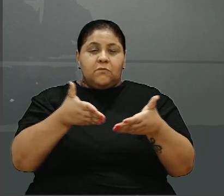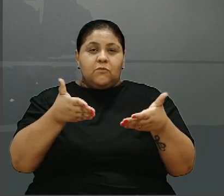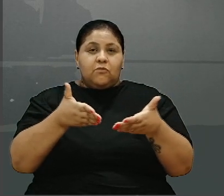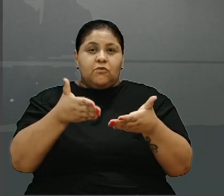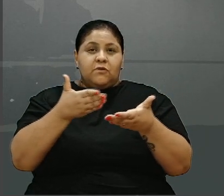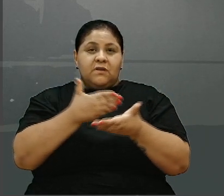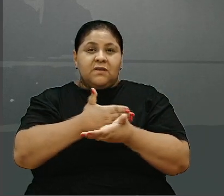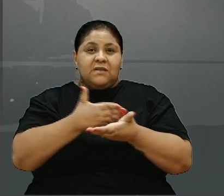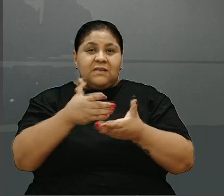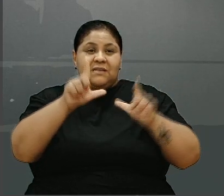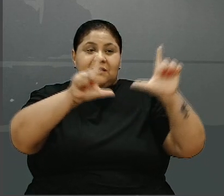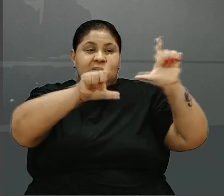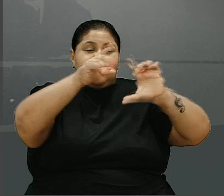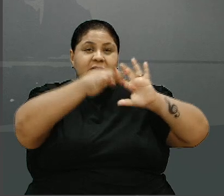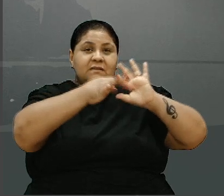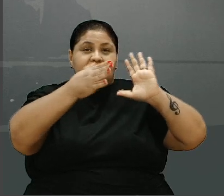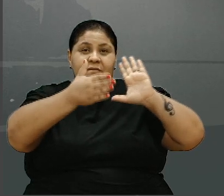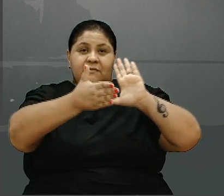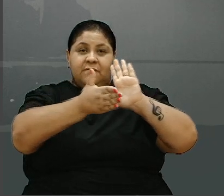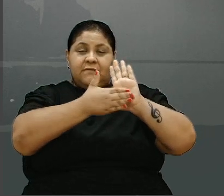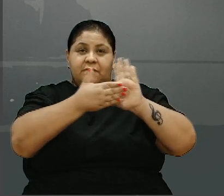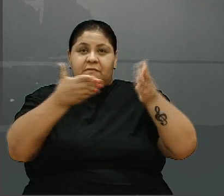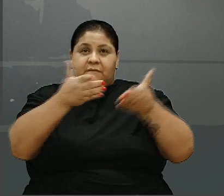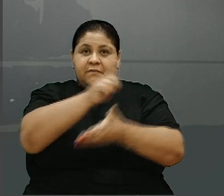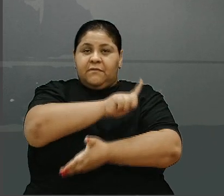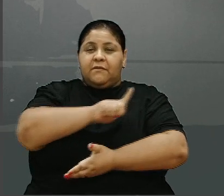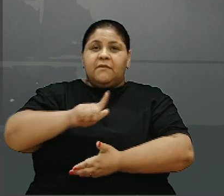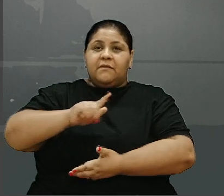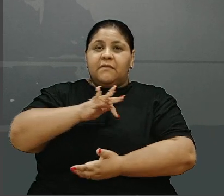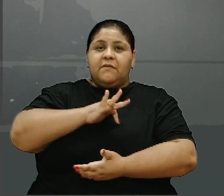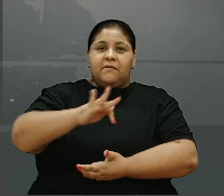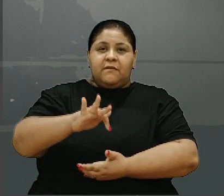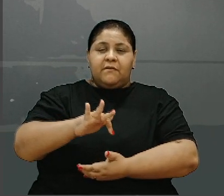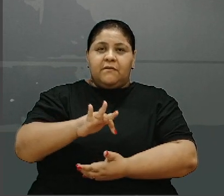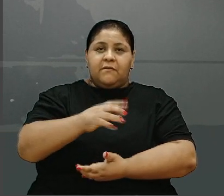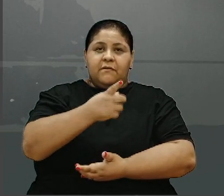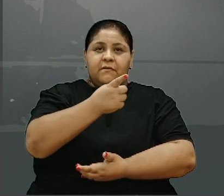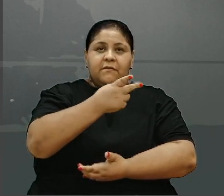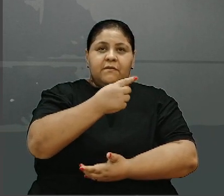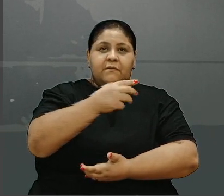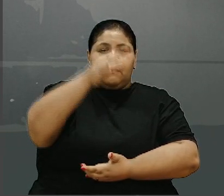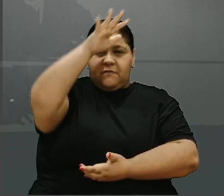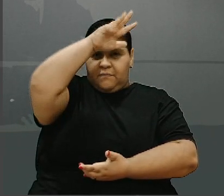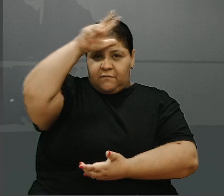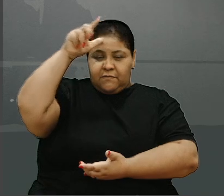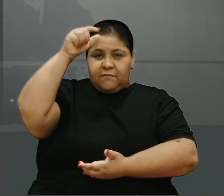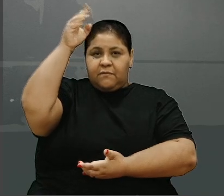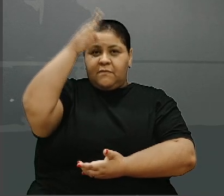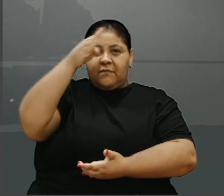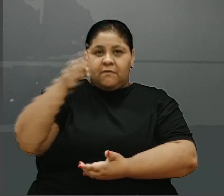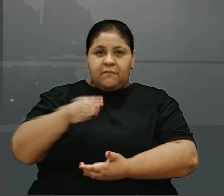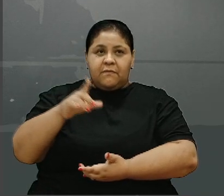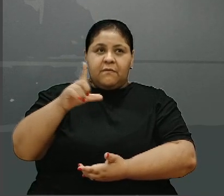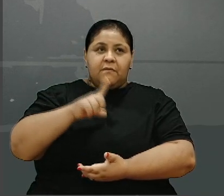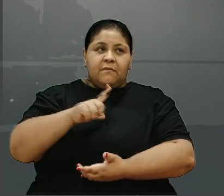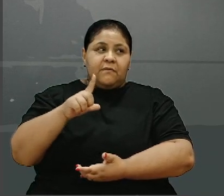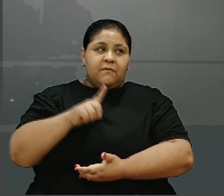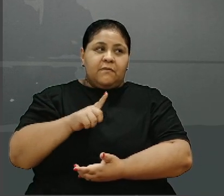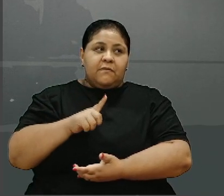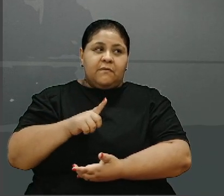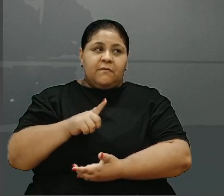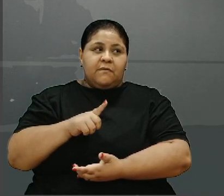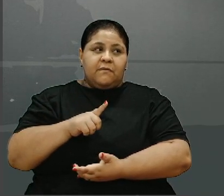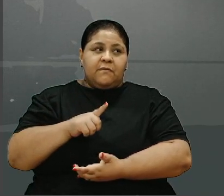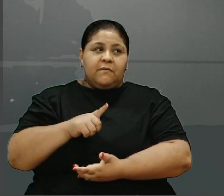aberto. Essa é uma proposta do atual governo federal de que 12 municípios do Brasil tenham as suas